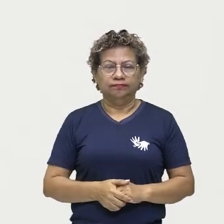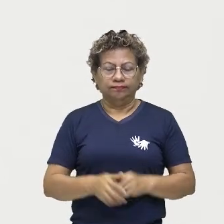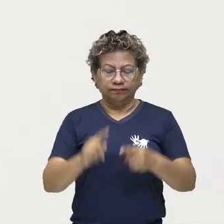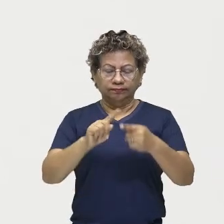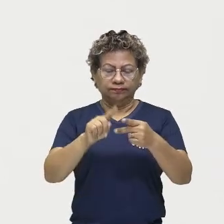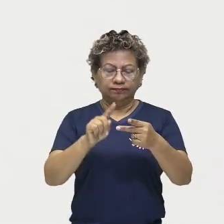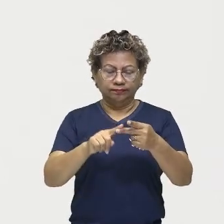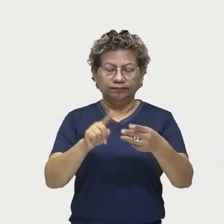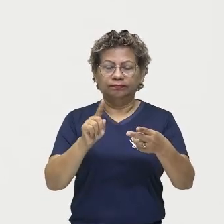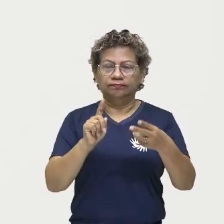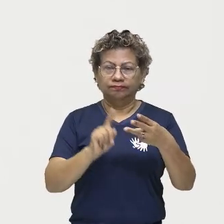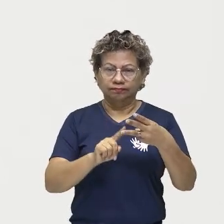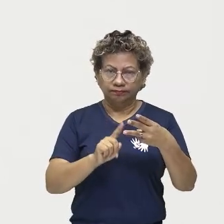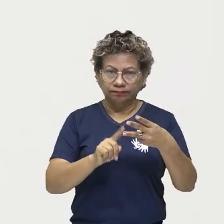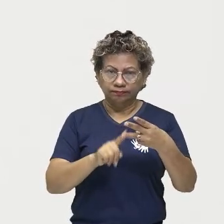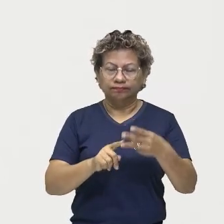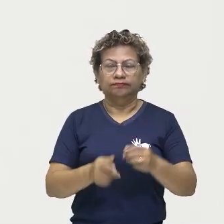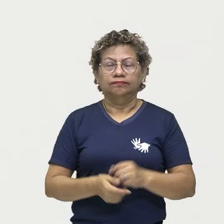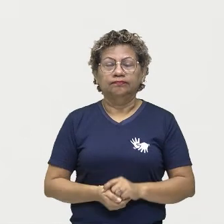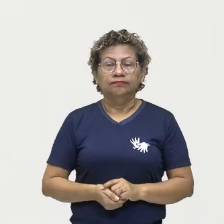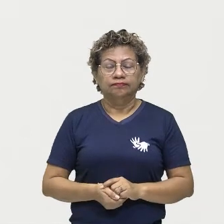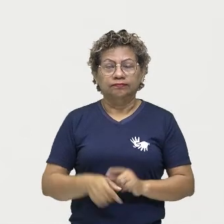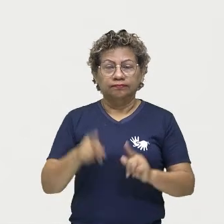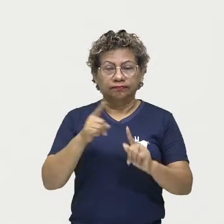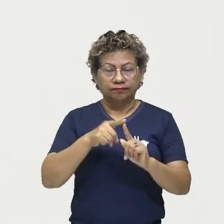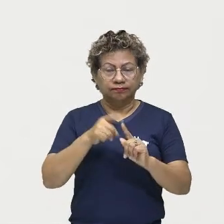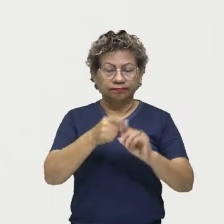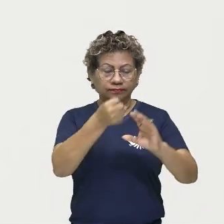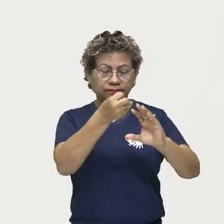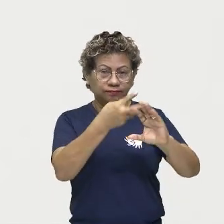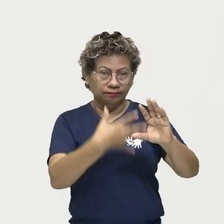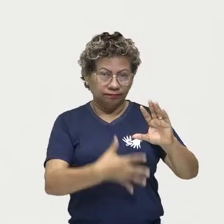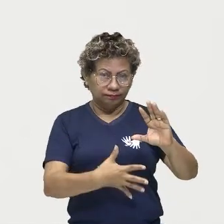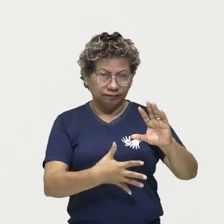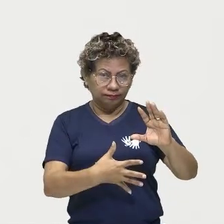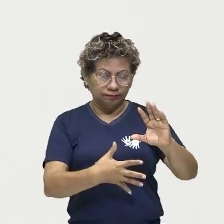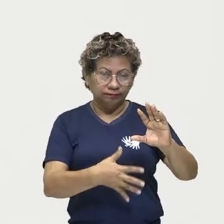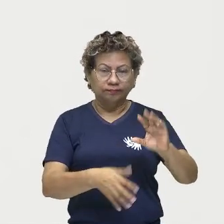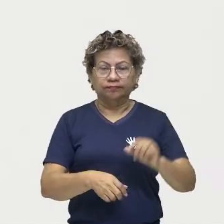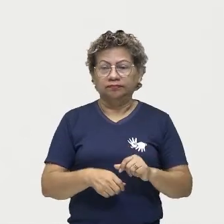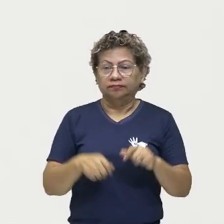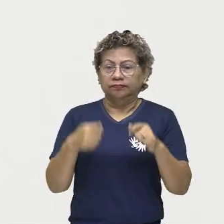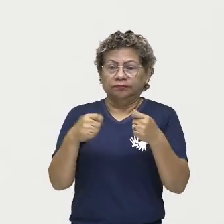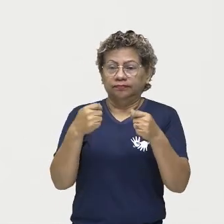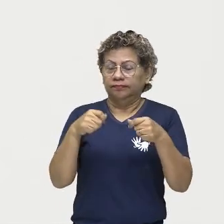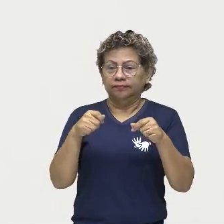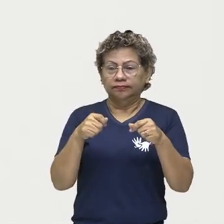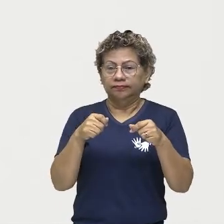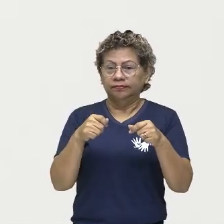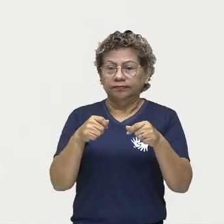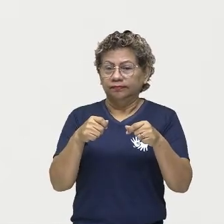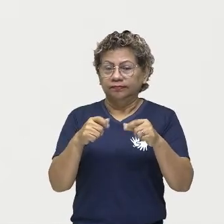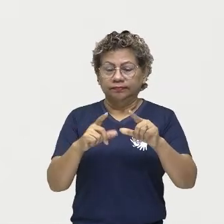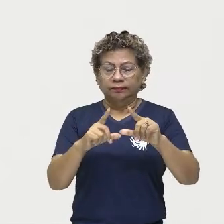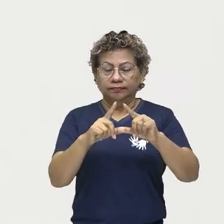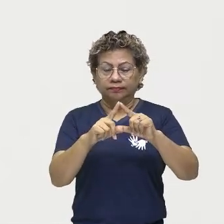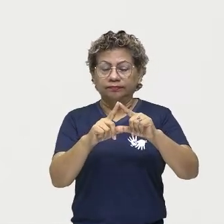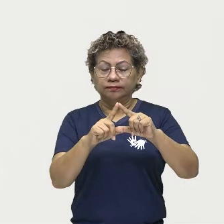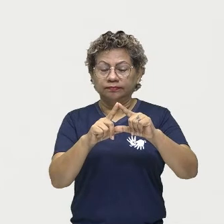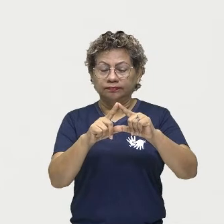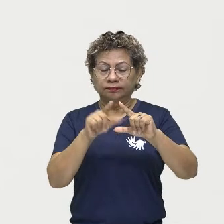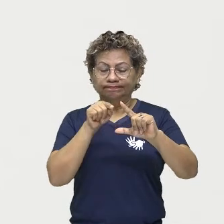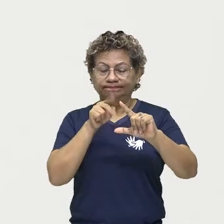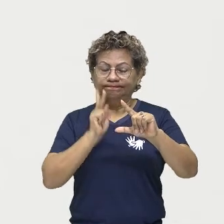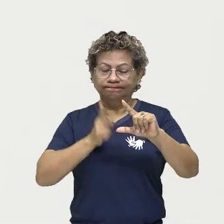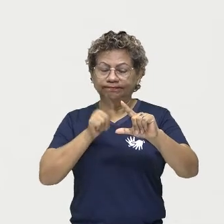Né? Uma característica que ele tem aí também é que ele não necessariamente precisa estar inserido no interior do